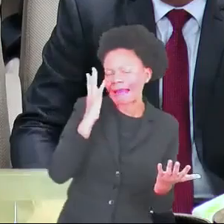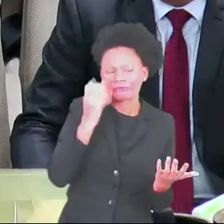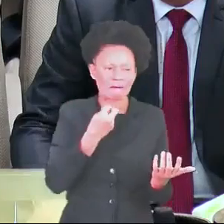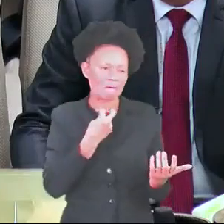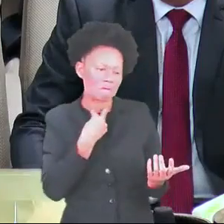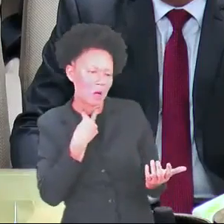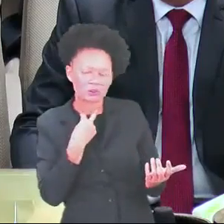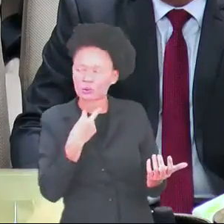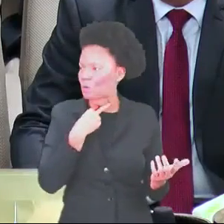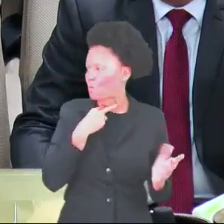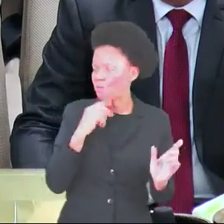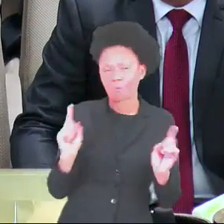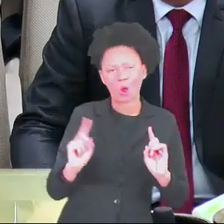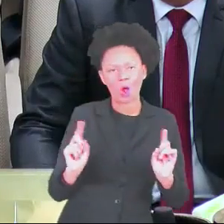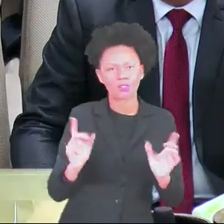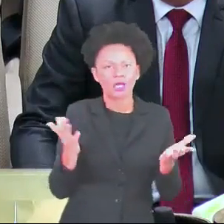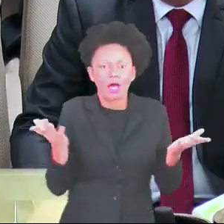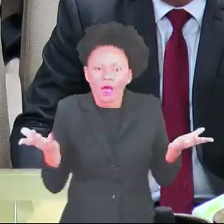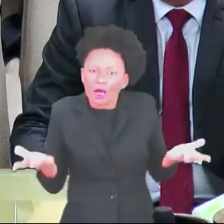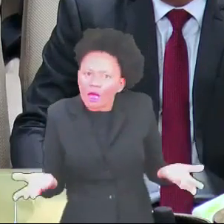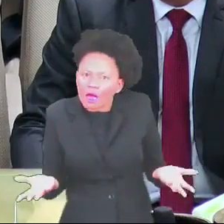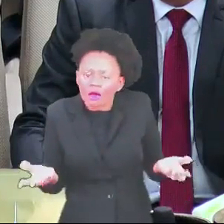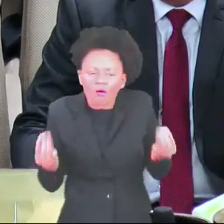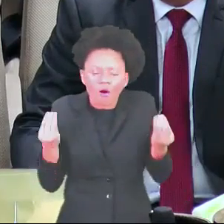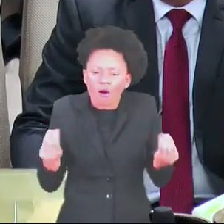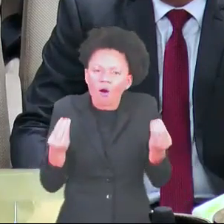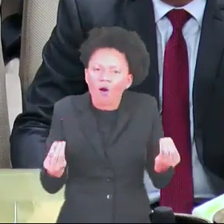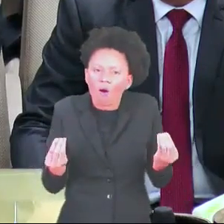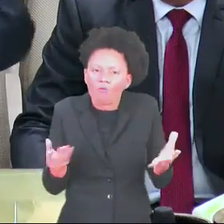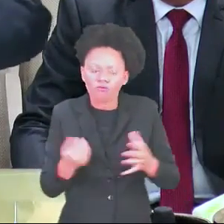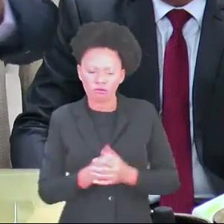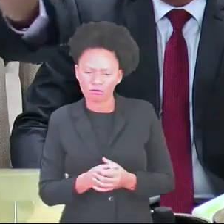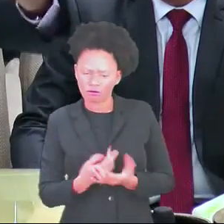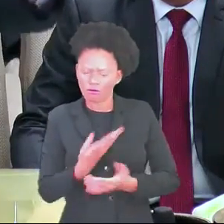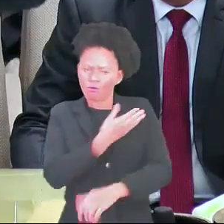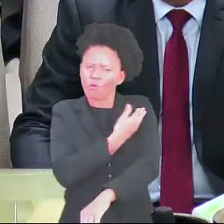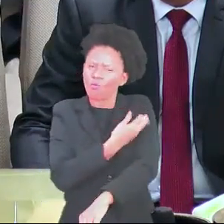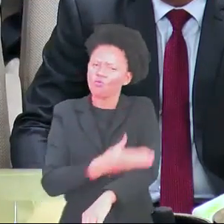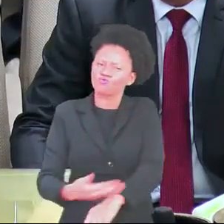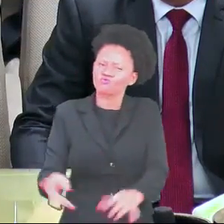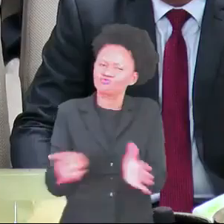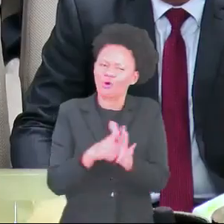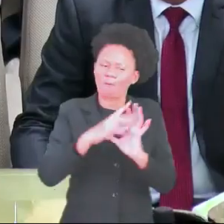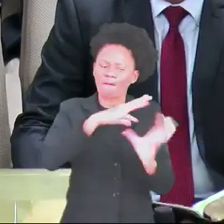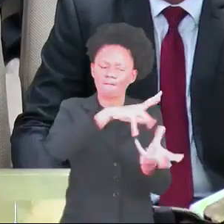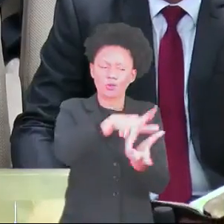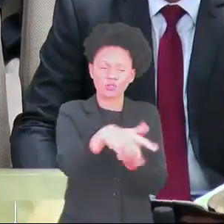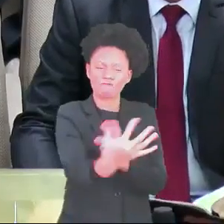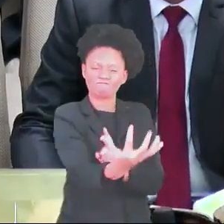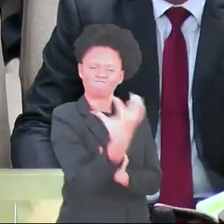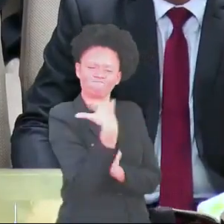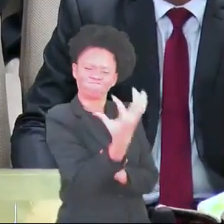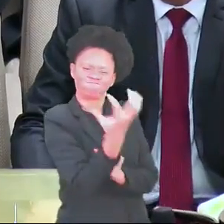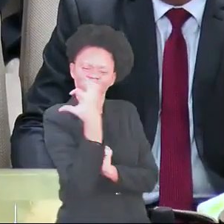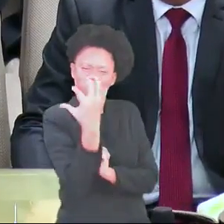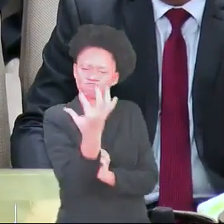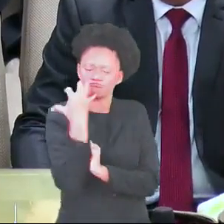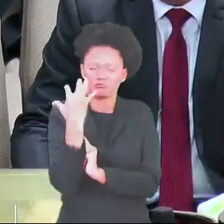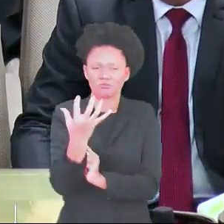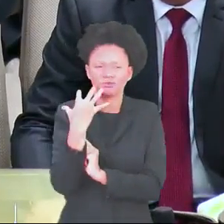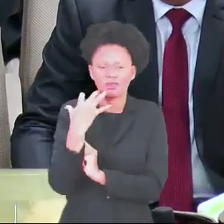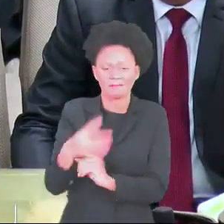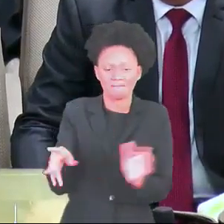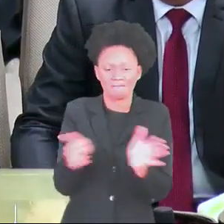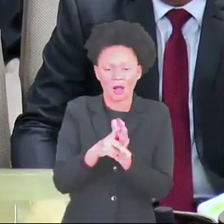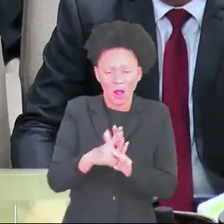pode, ainda tira da visão da palavra, porque está se acostumando com aquilo que o mundo tem lançado sobre a ação